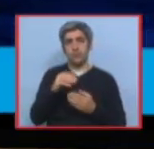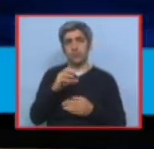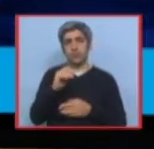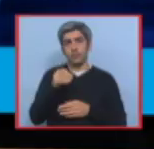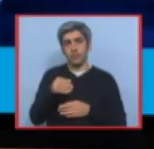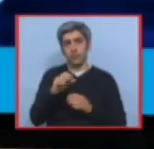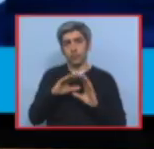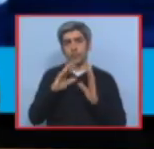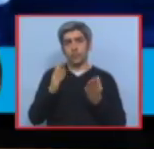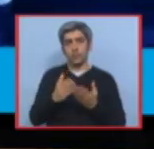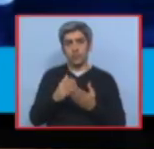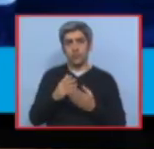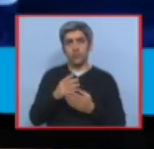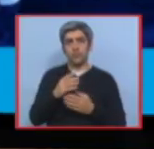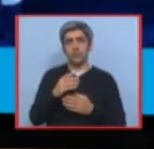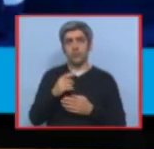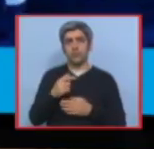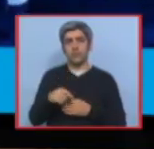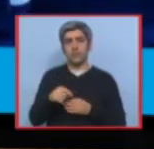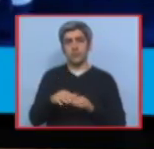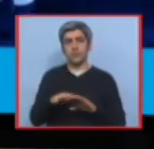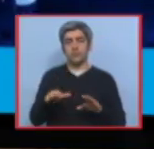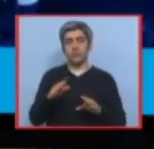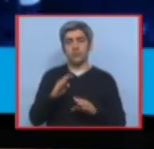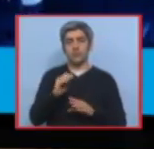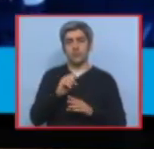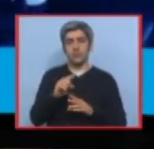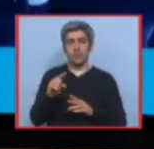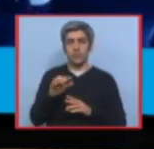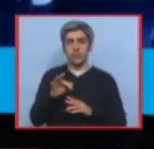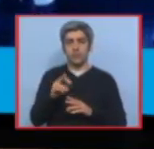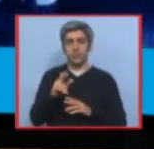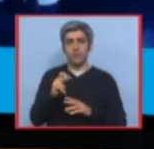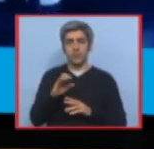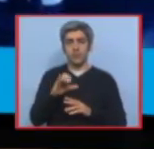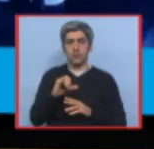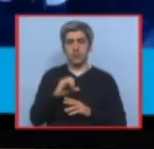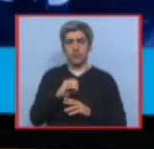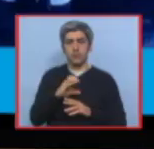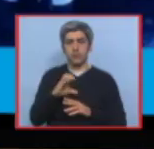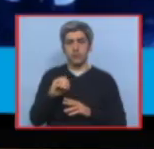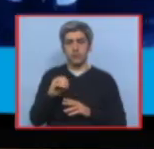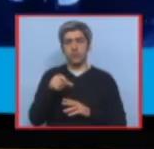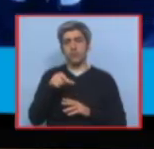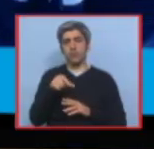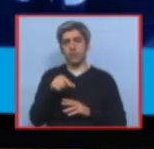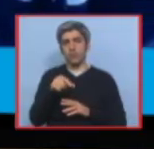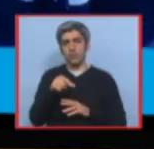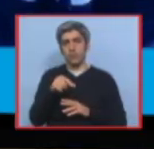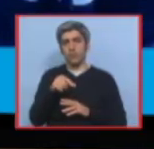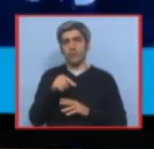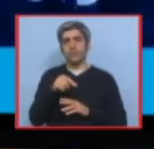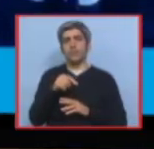capítulo geral a que presidiu São Francisco e do qual saiu como primeira